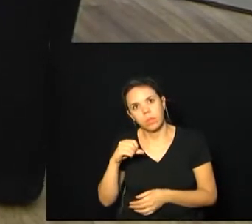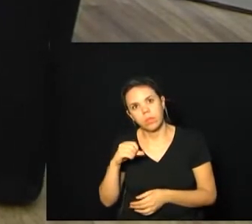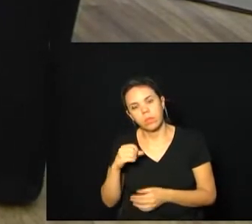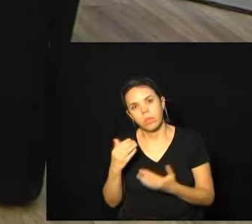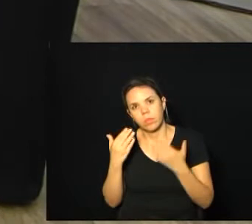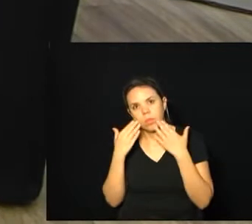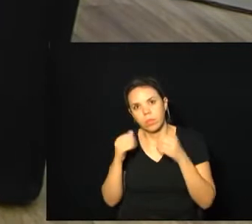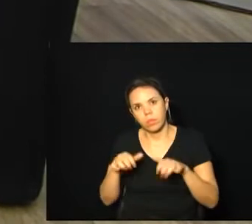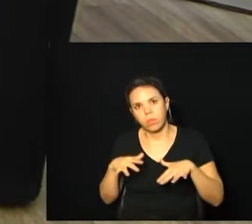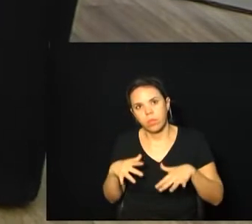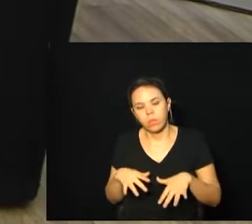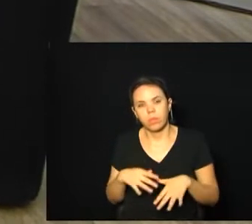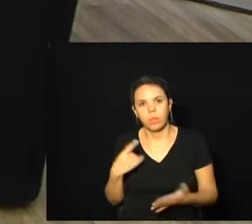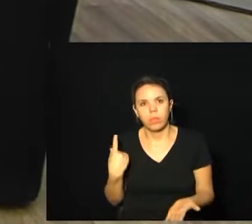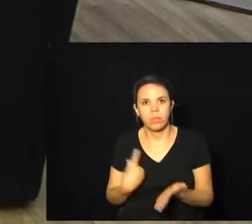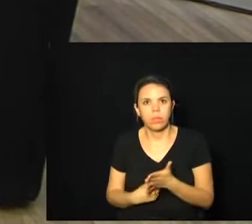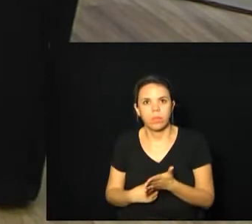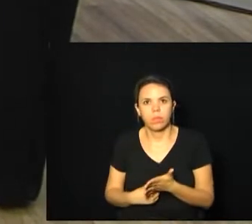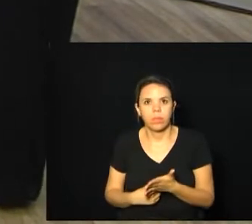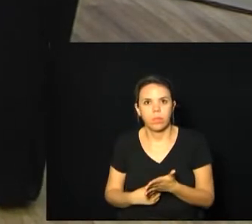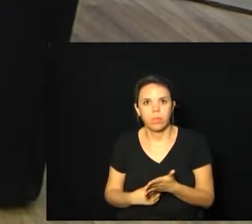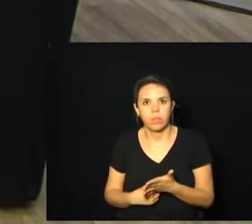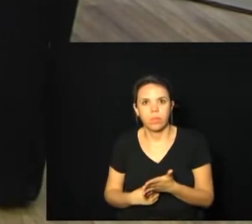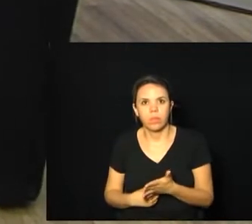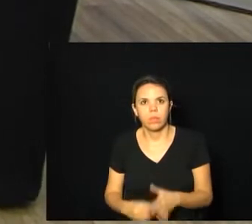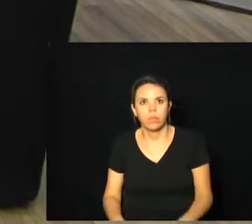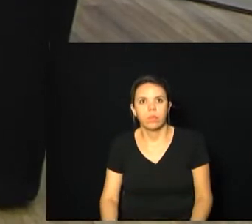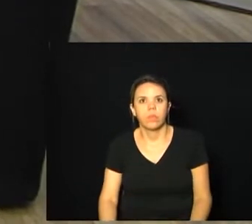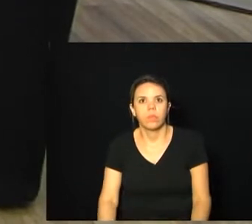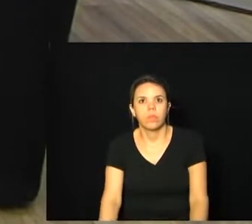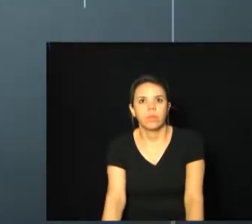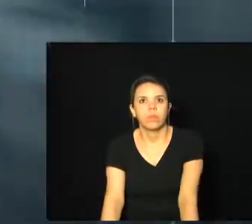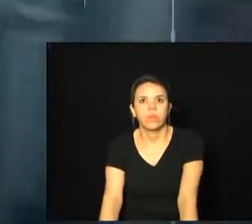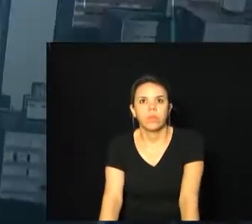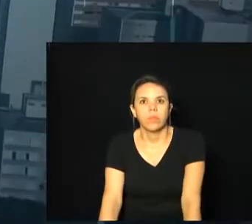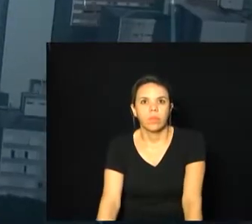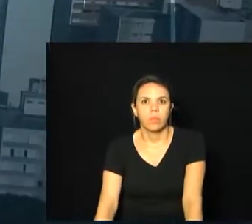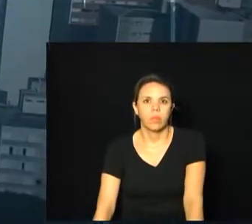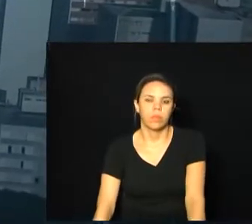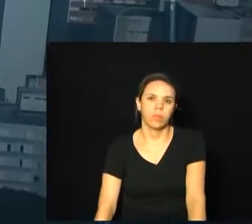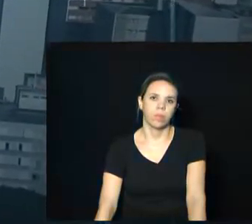da audiência pública, hein? Combinado, até lá, todo mundo ligadinho.